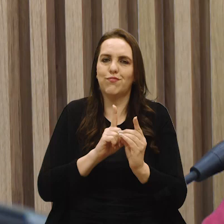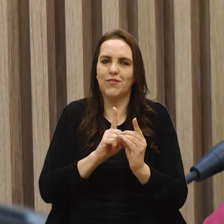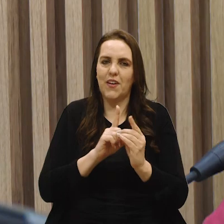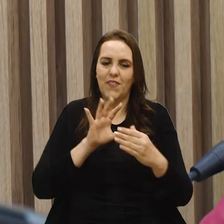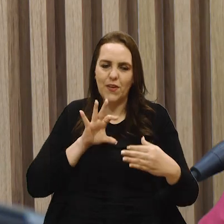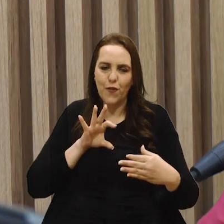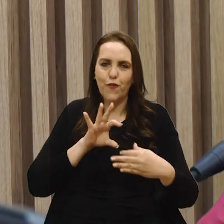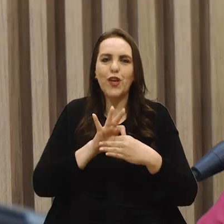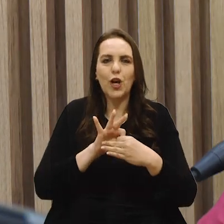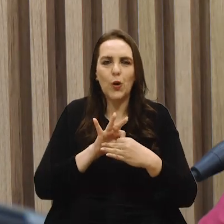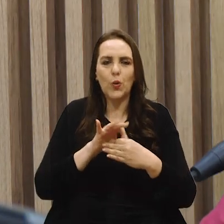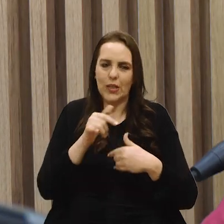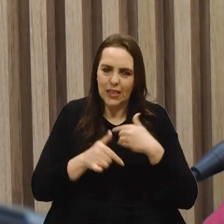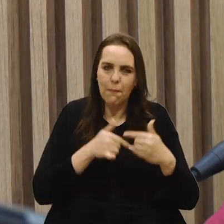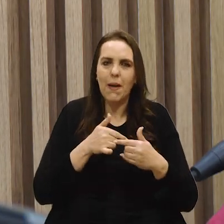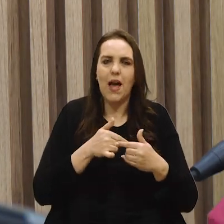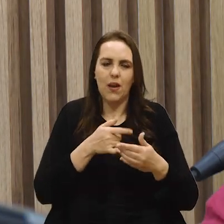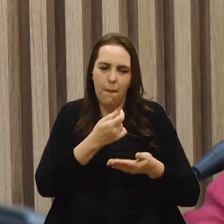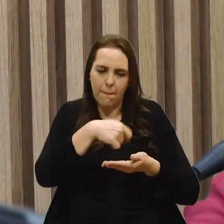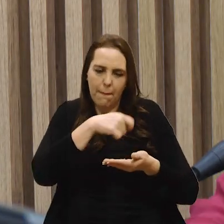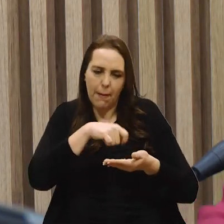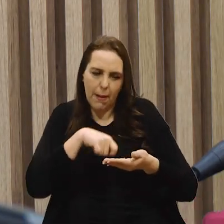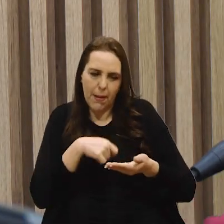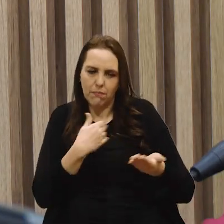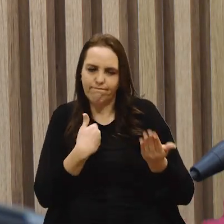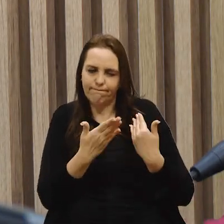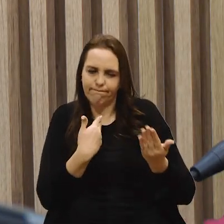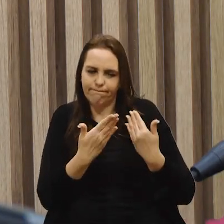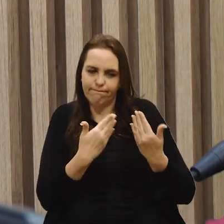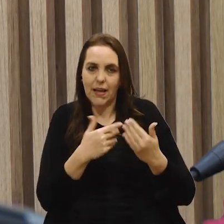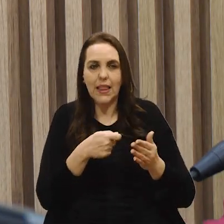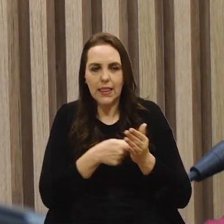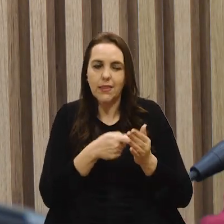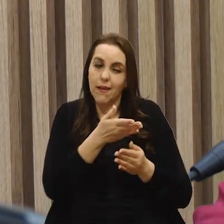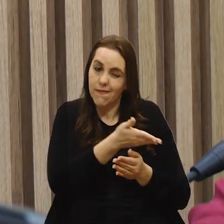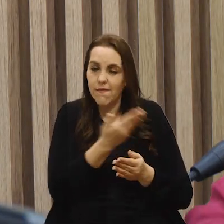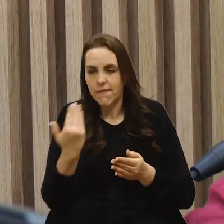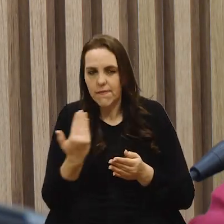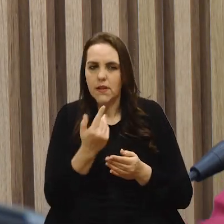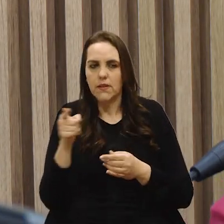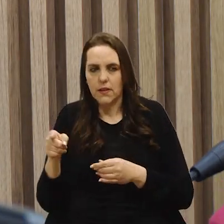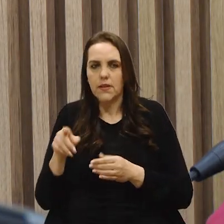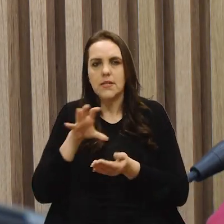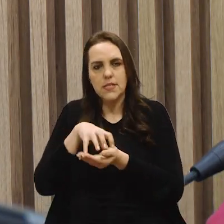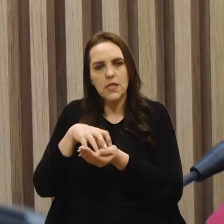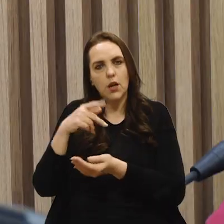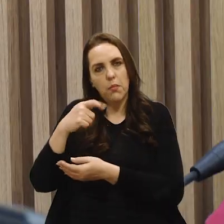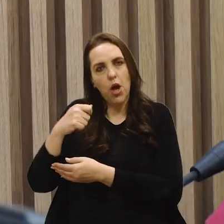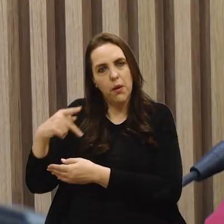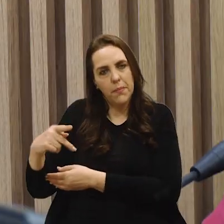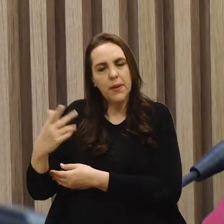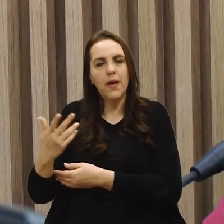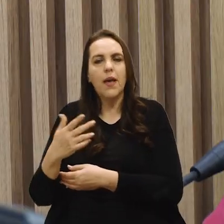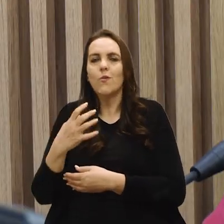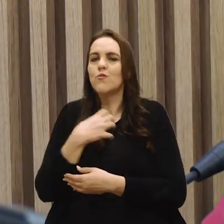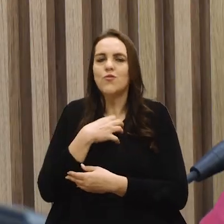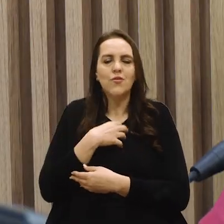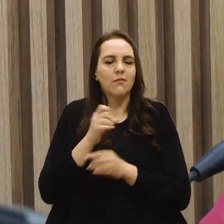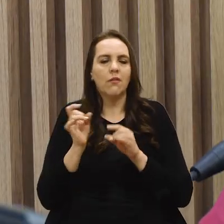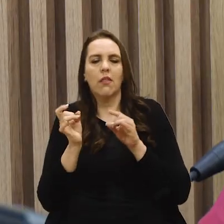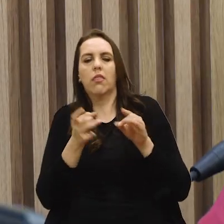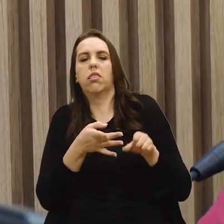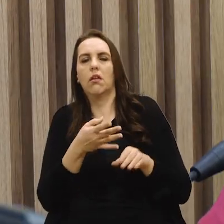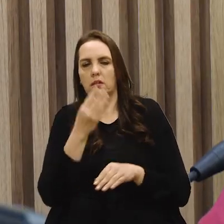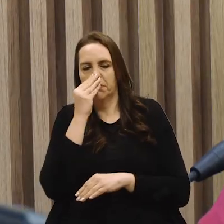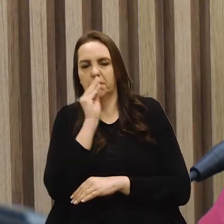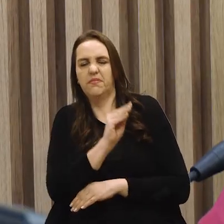Cria-se a vinculação, faz o trabalho em loco, tenta vincular o Centro Pop também, mas é uma forma de a gente não deixar